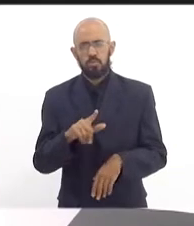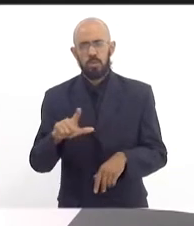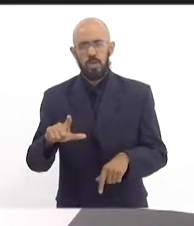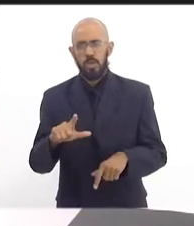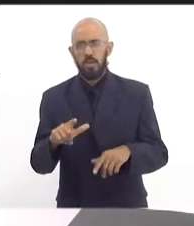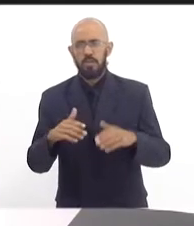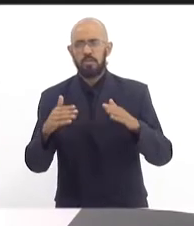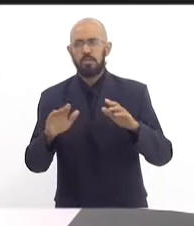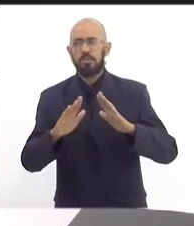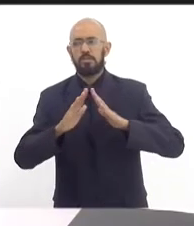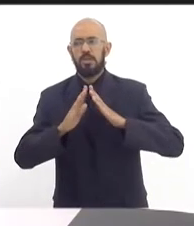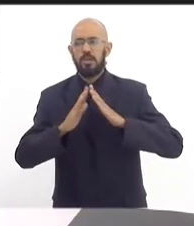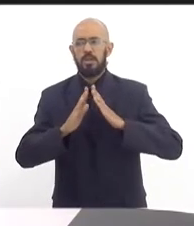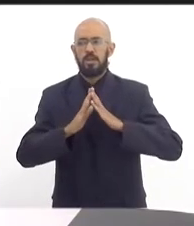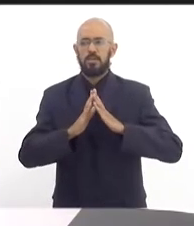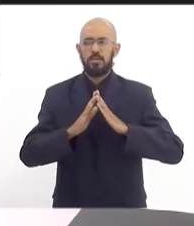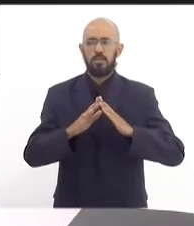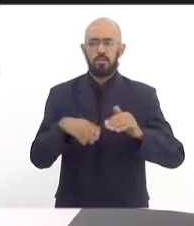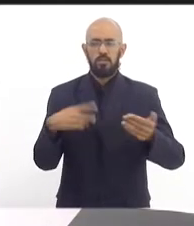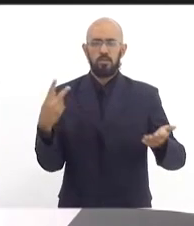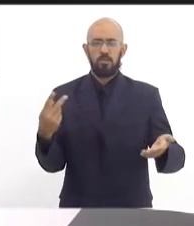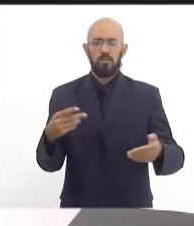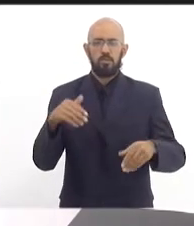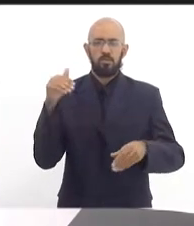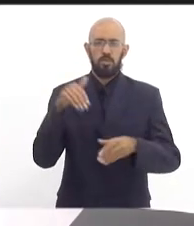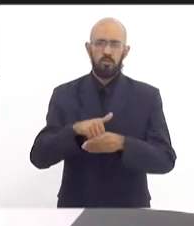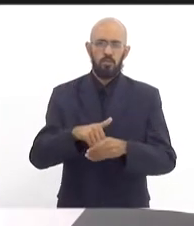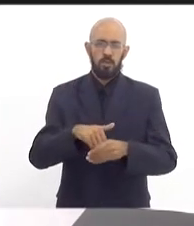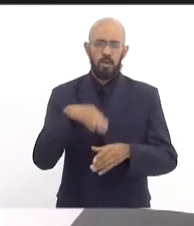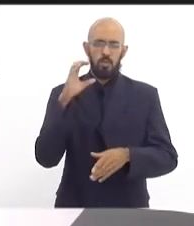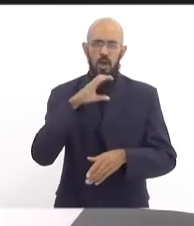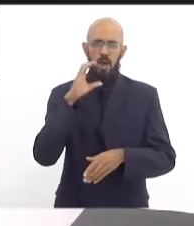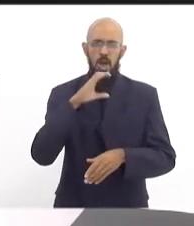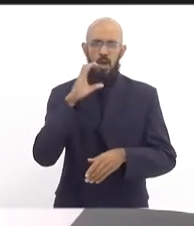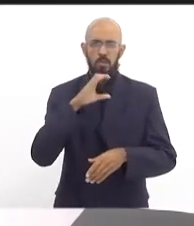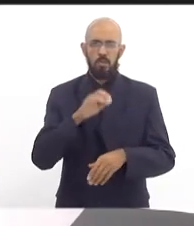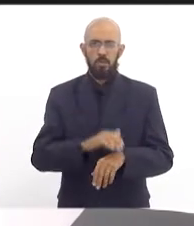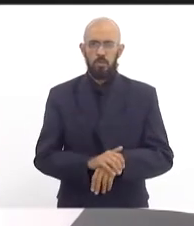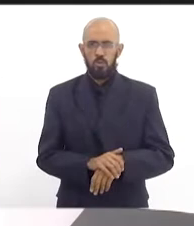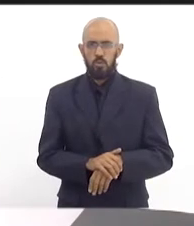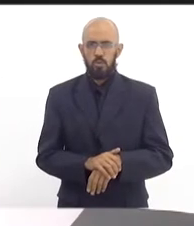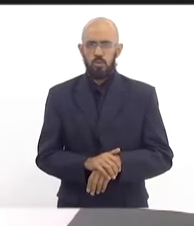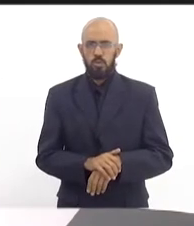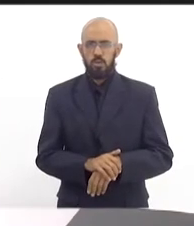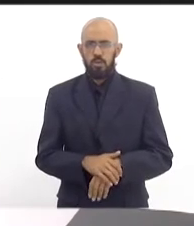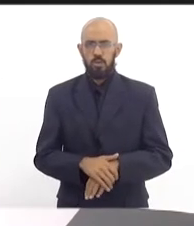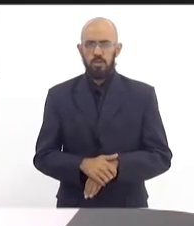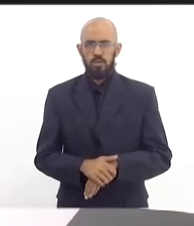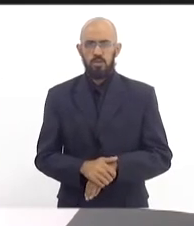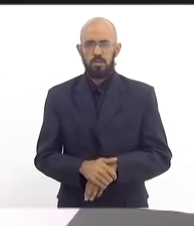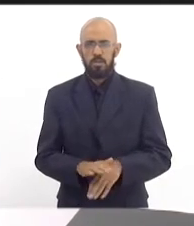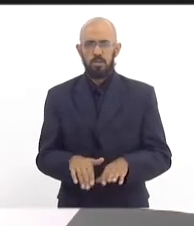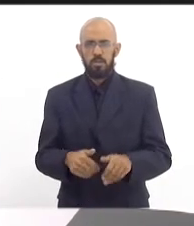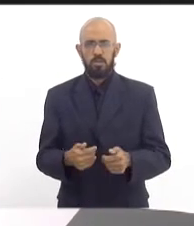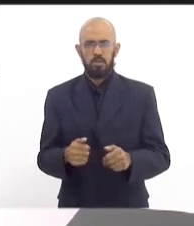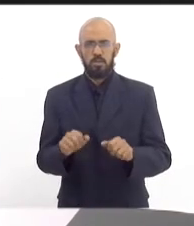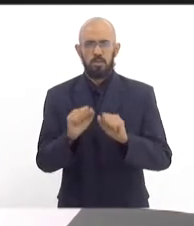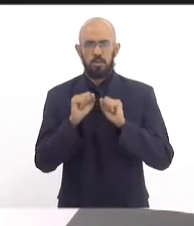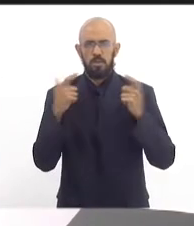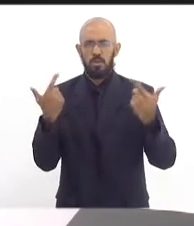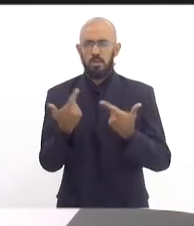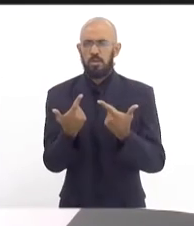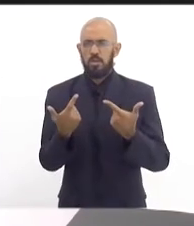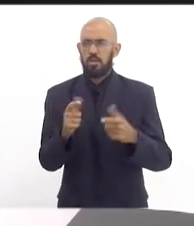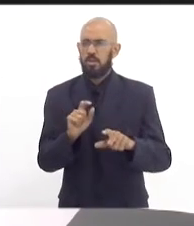casa estão tramitando de forma muito rápida por causa daquela amizade Assembleia